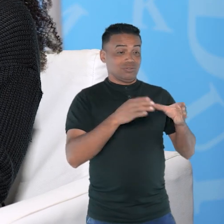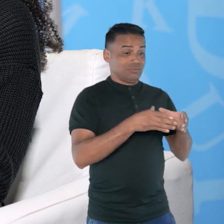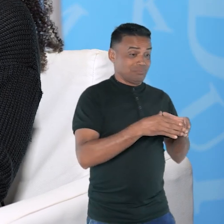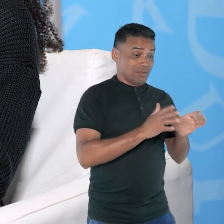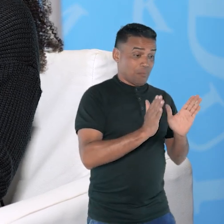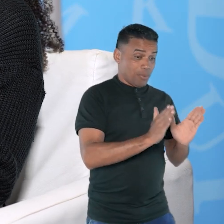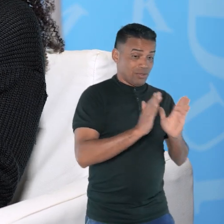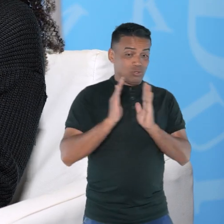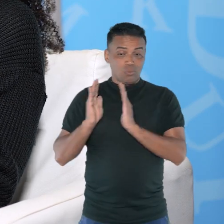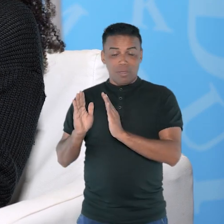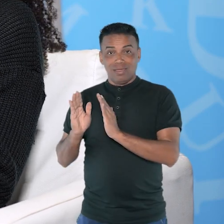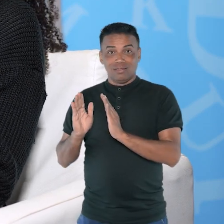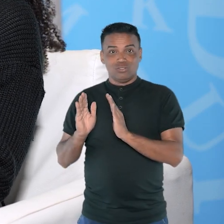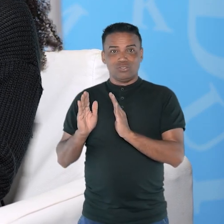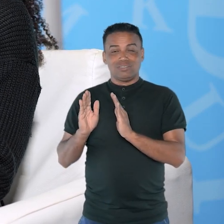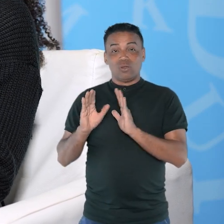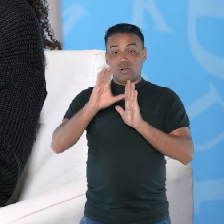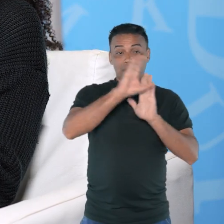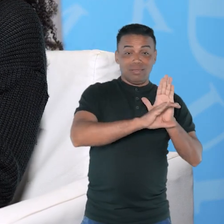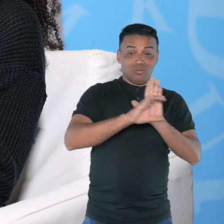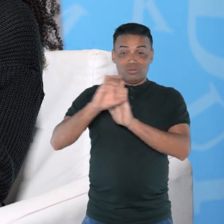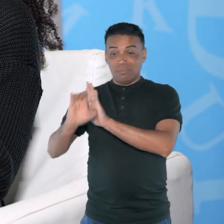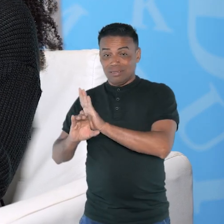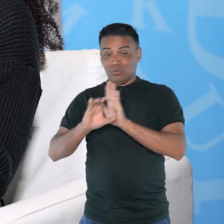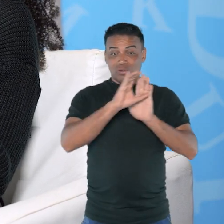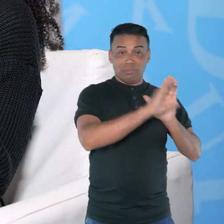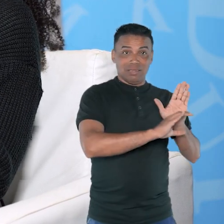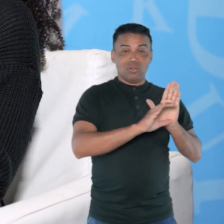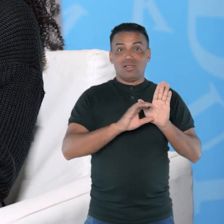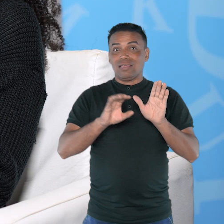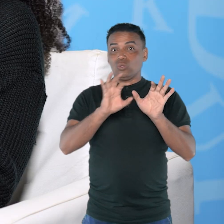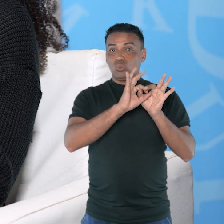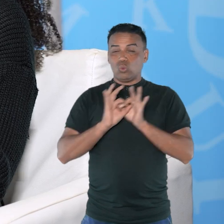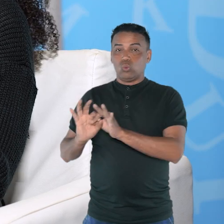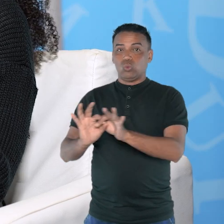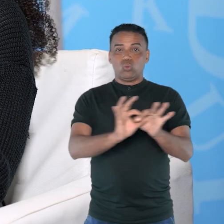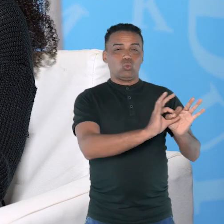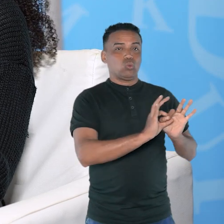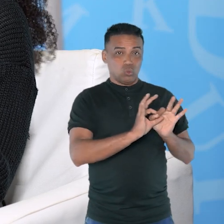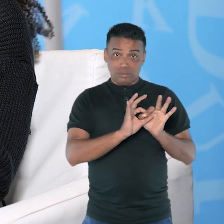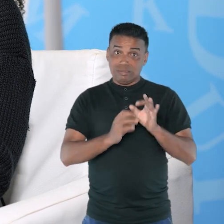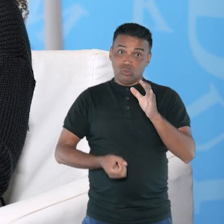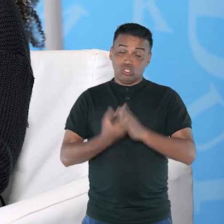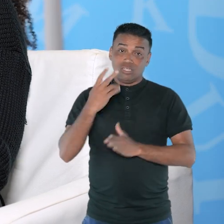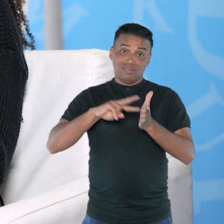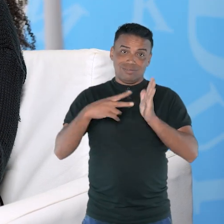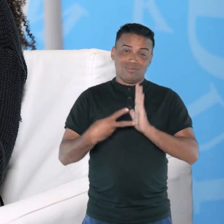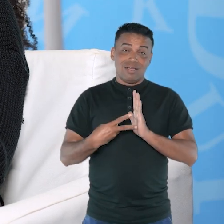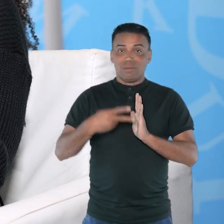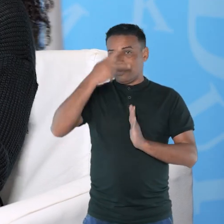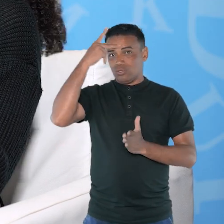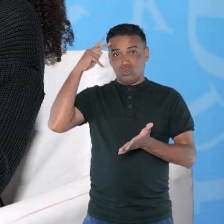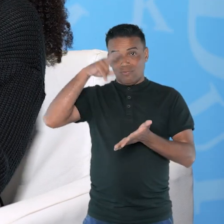2 histórias que iam... Aí, um capítulo de uma, um capítulo da outra, um capítulo, até tudo aquilo fazia sentido para o leitor, que para mim, sei